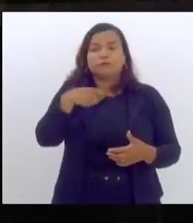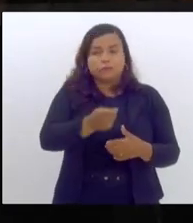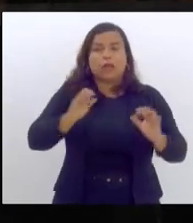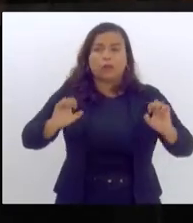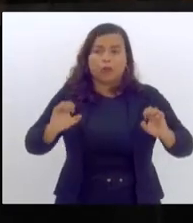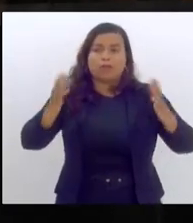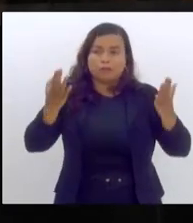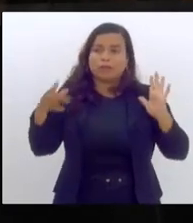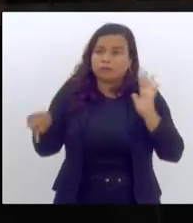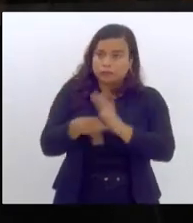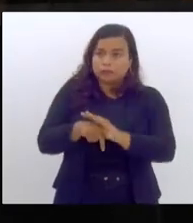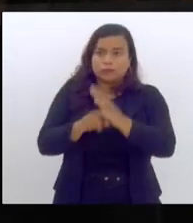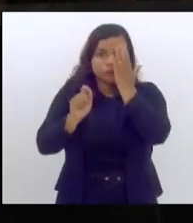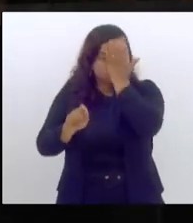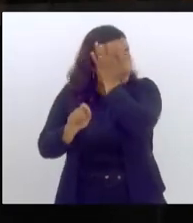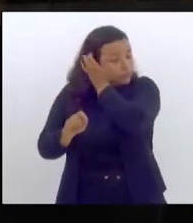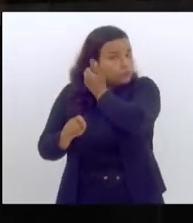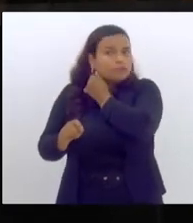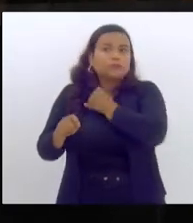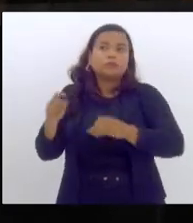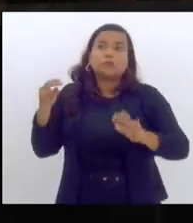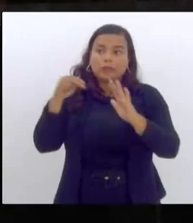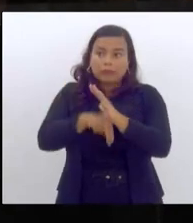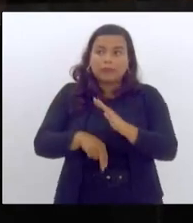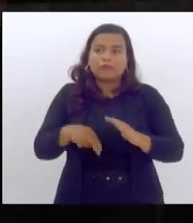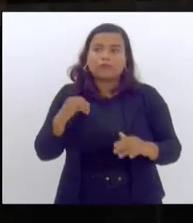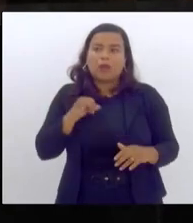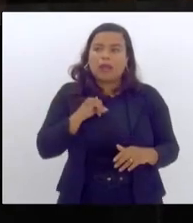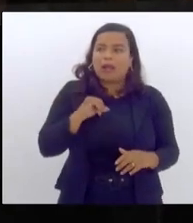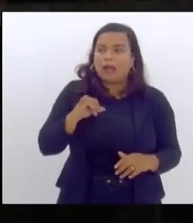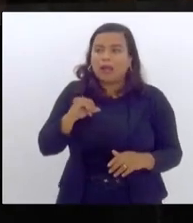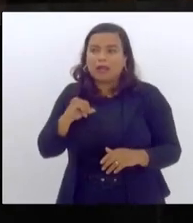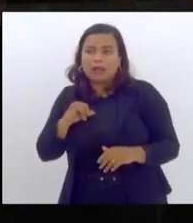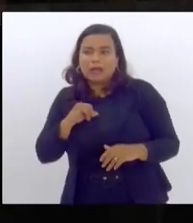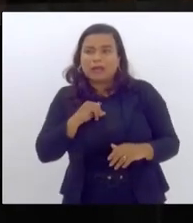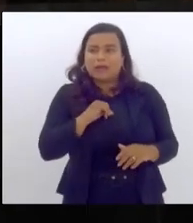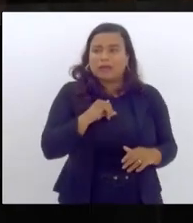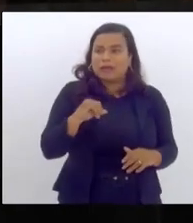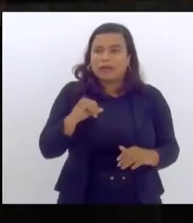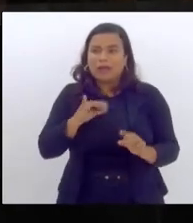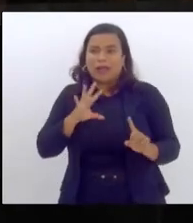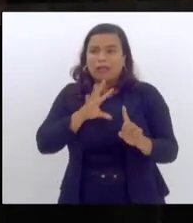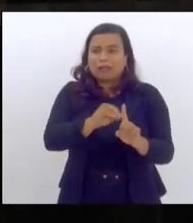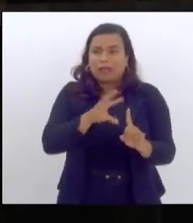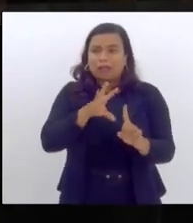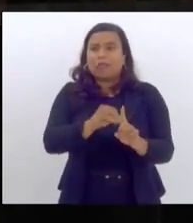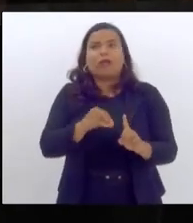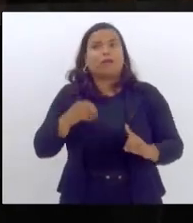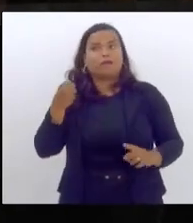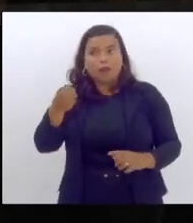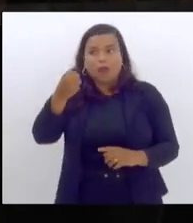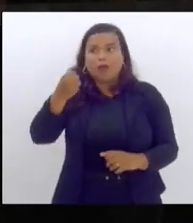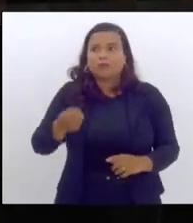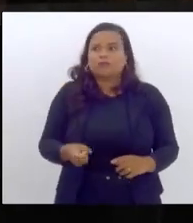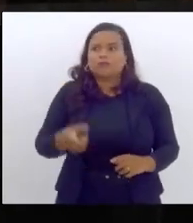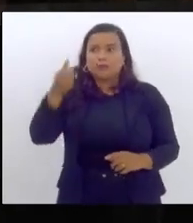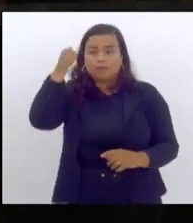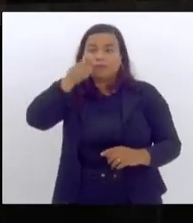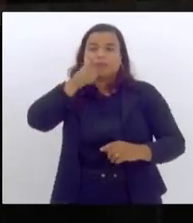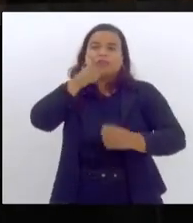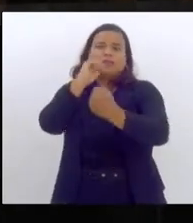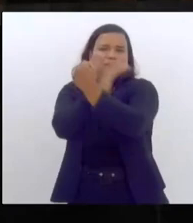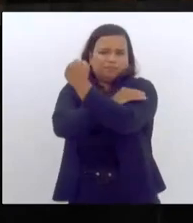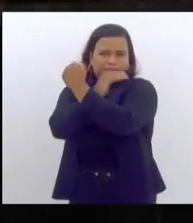onde o nível de assédio é enorme. Então, toda a campanha que as feministas fizeram do Não é Não, é